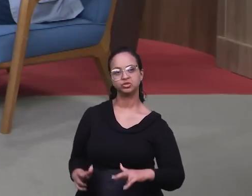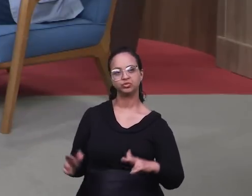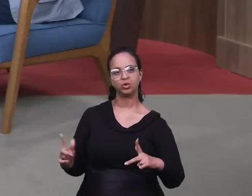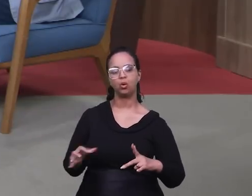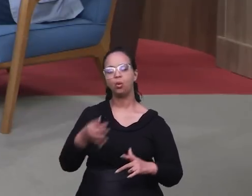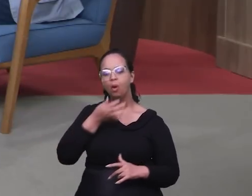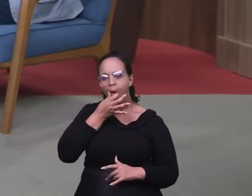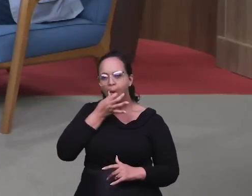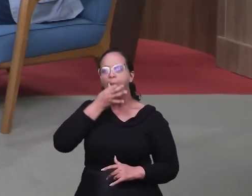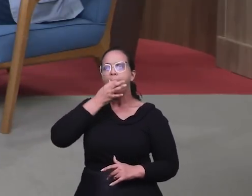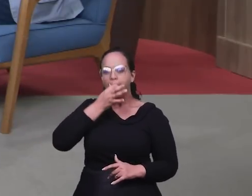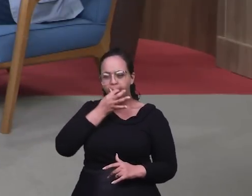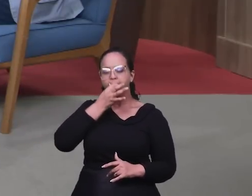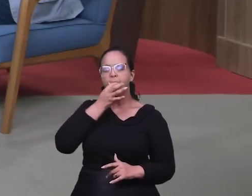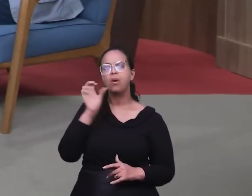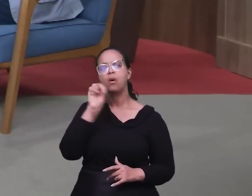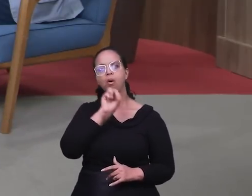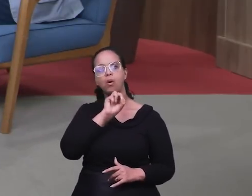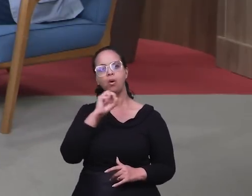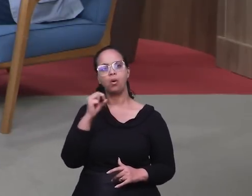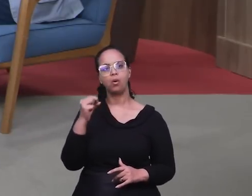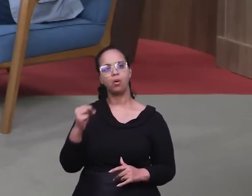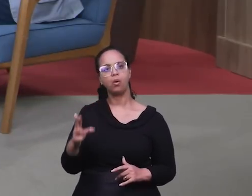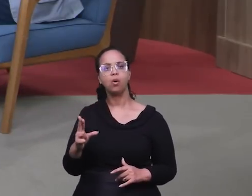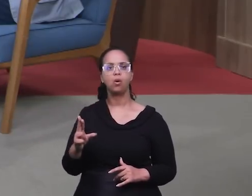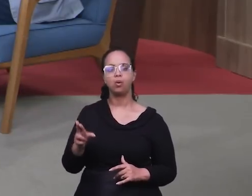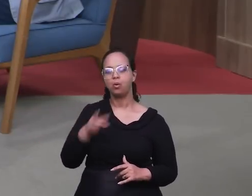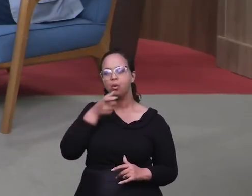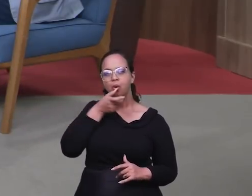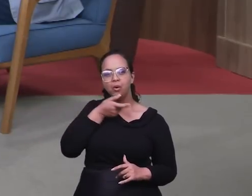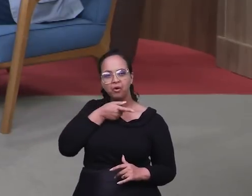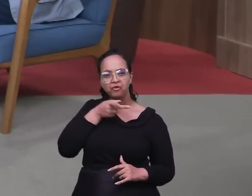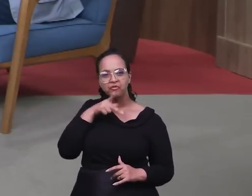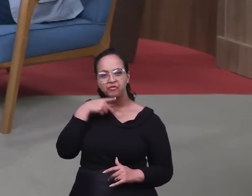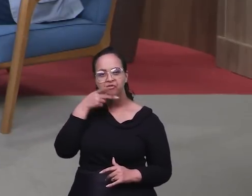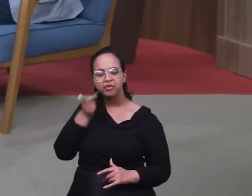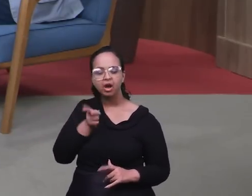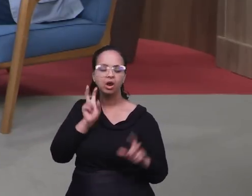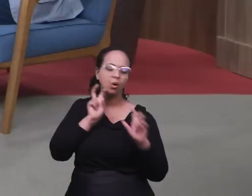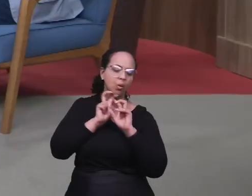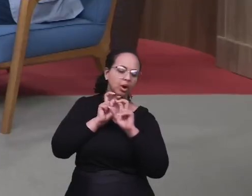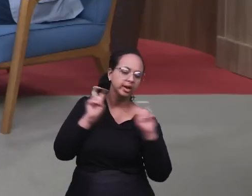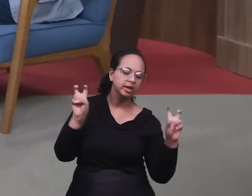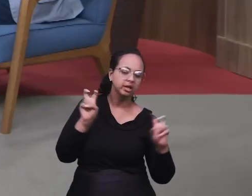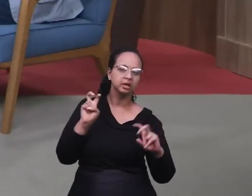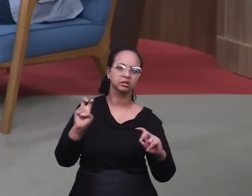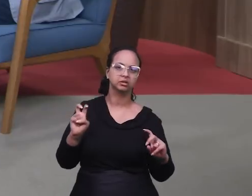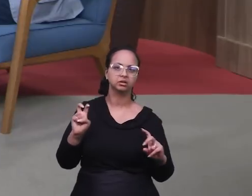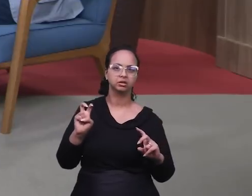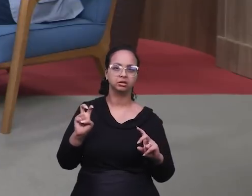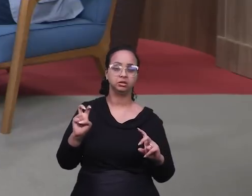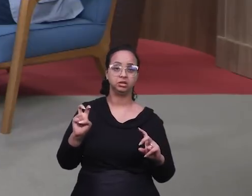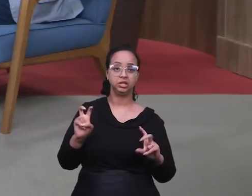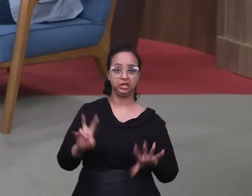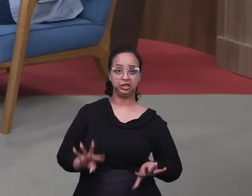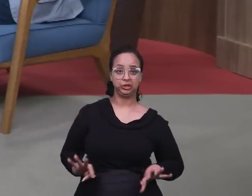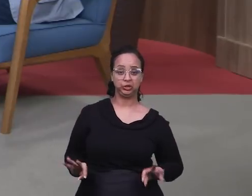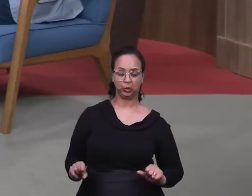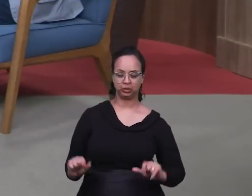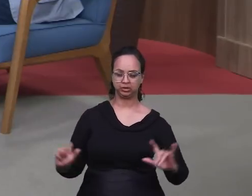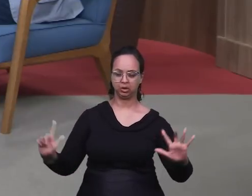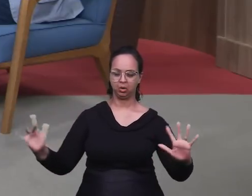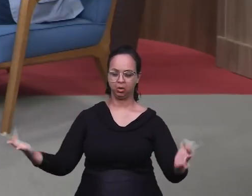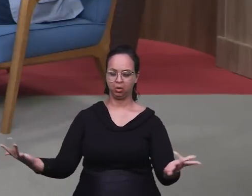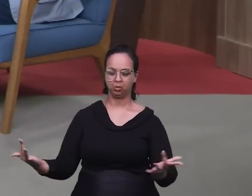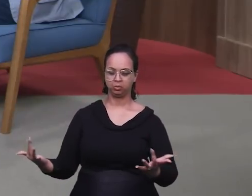Às vezes é um assovio, às vezes é alguma palavra, né? algum brado, tudo. E as